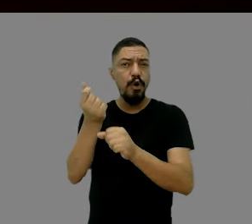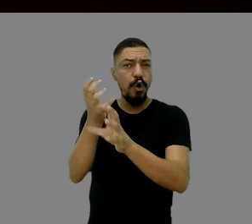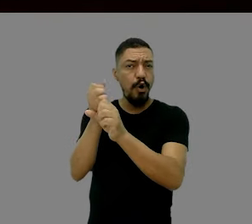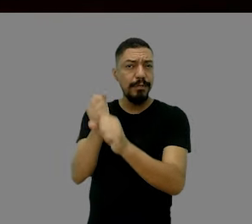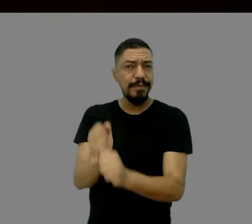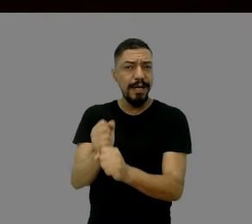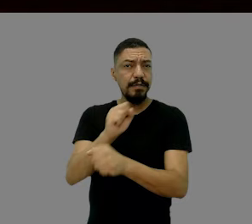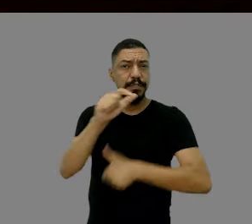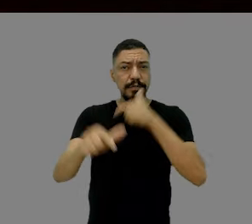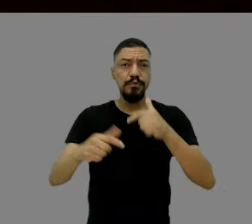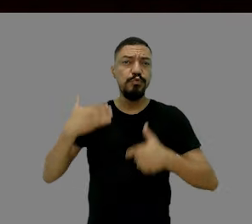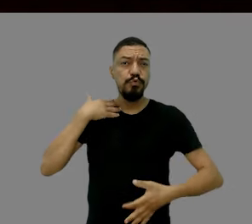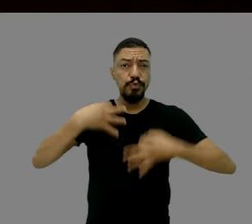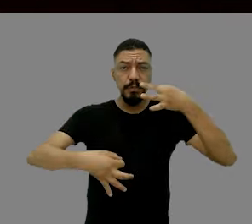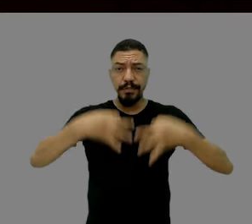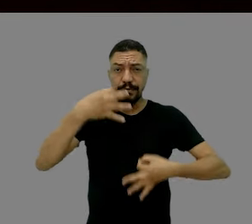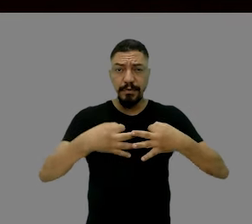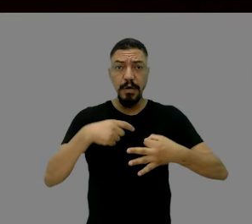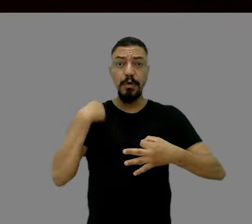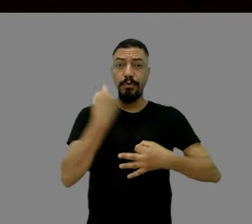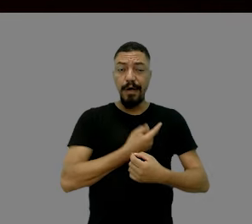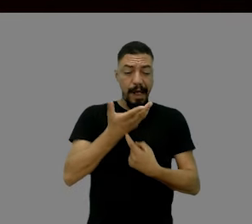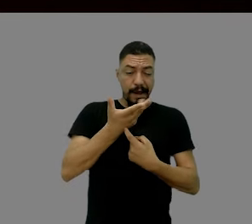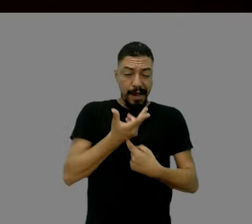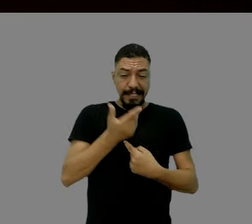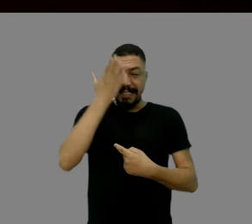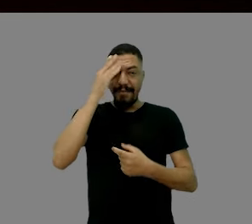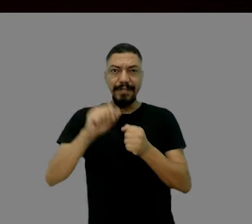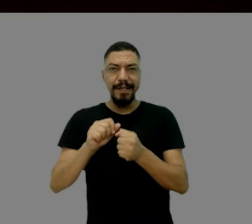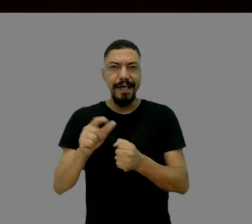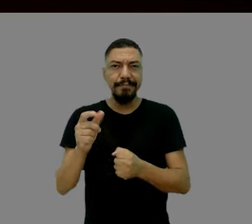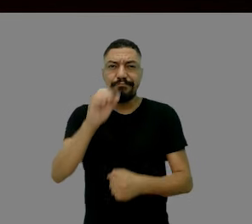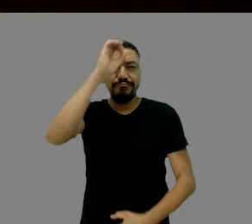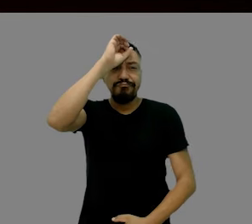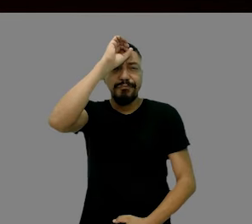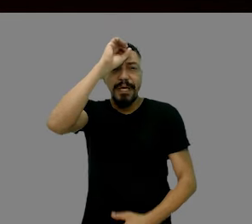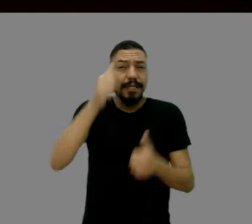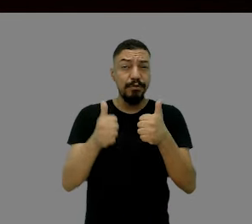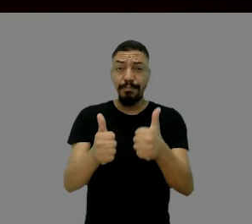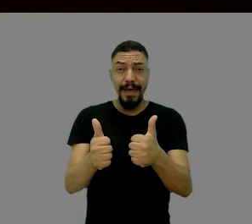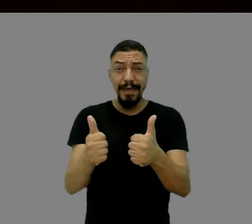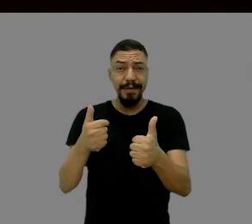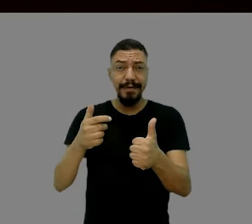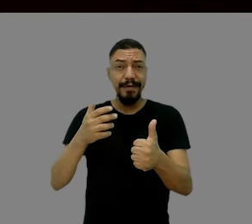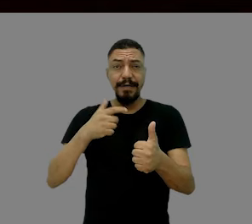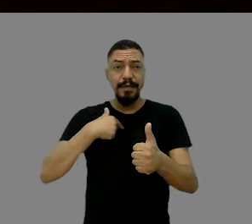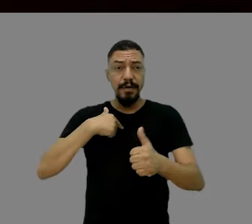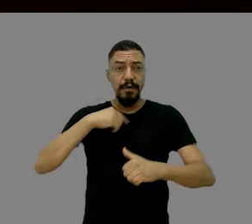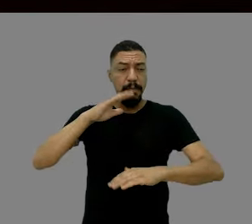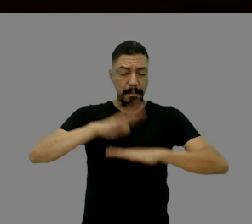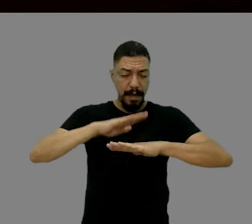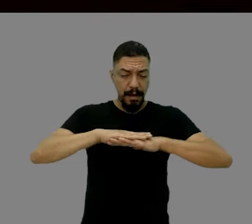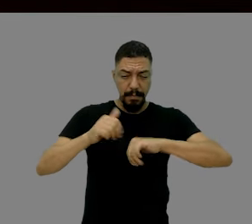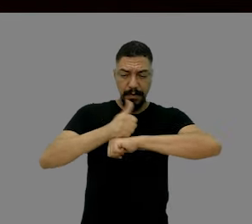tudo bem a gente não dominar essas coisas, a gente nem é feito e moldado para isso. Mas a gente precisa, no nosso projeto, prever, porque